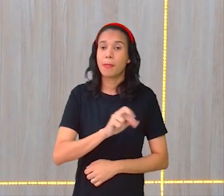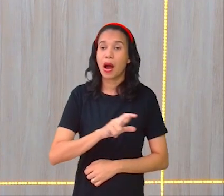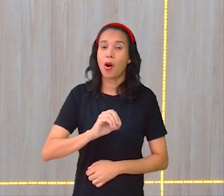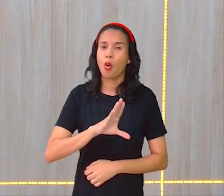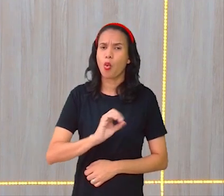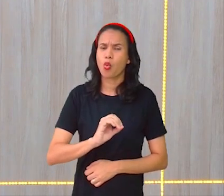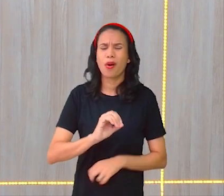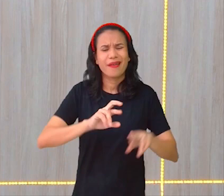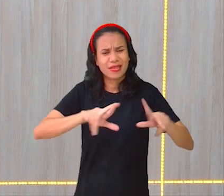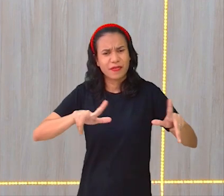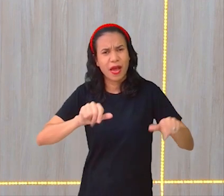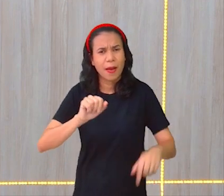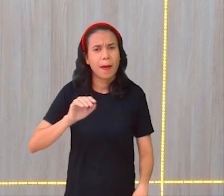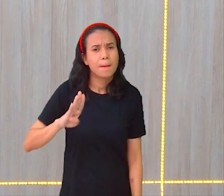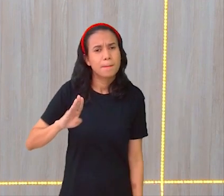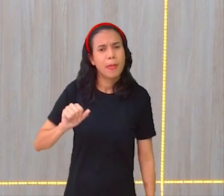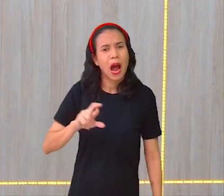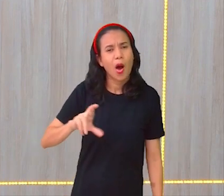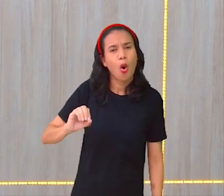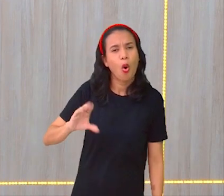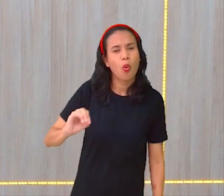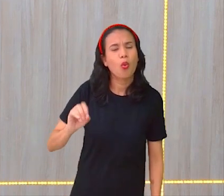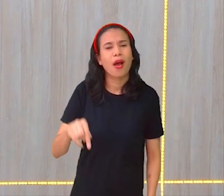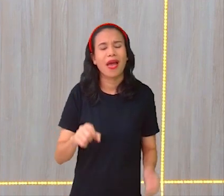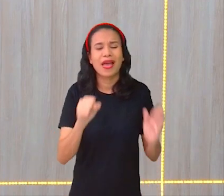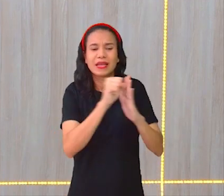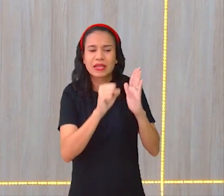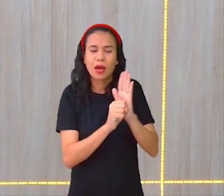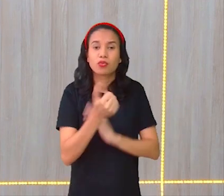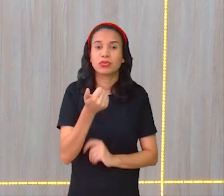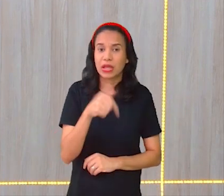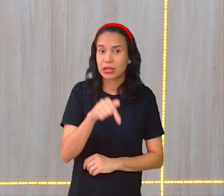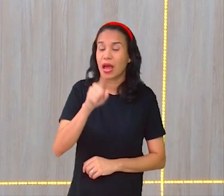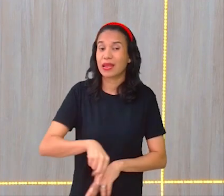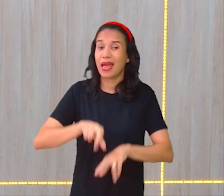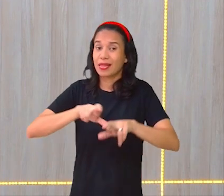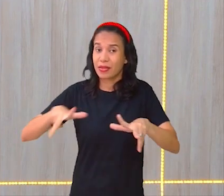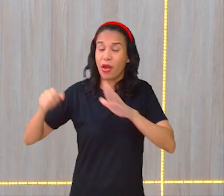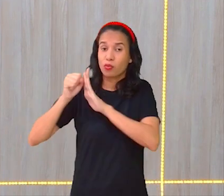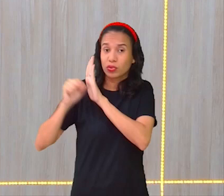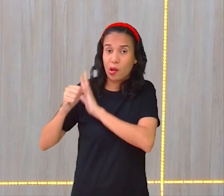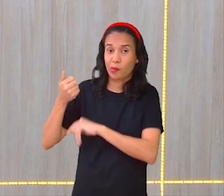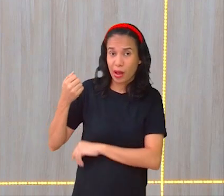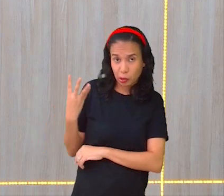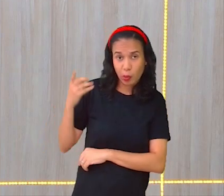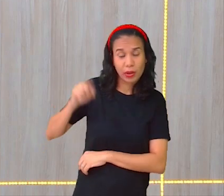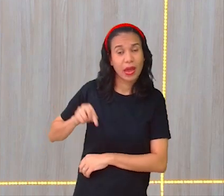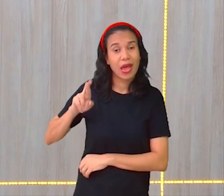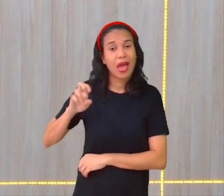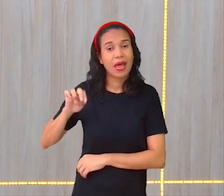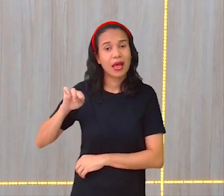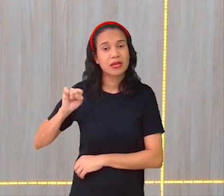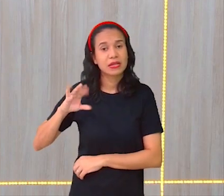é a diferença? O barroco já é no século XVII, o barroco é bem diferente do Renascimento, né? É a